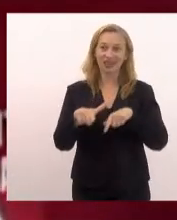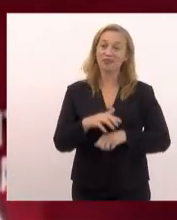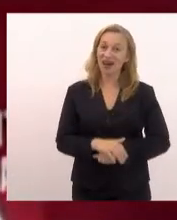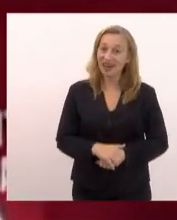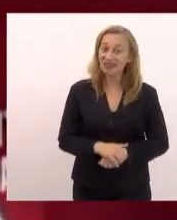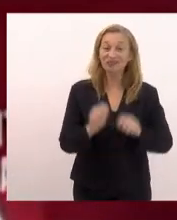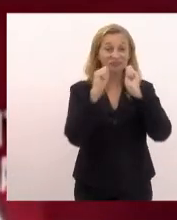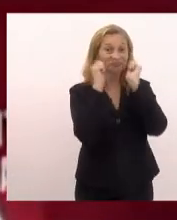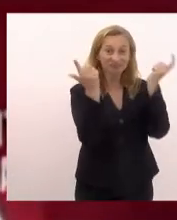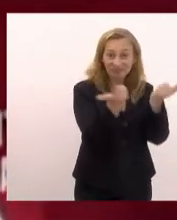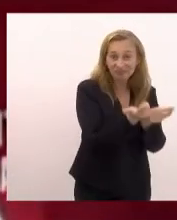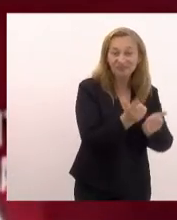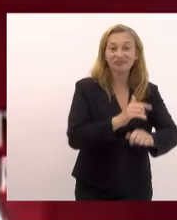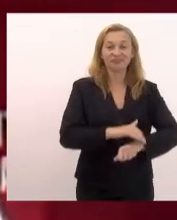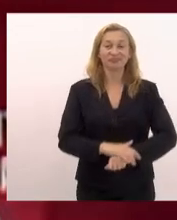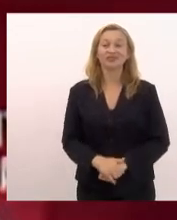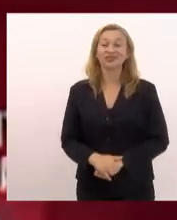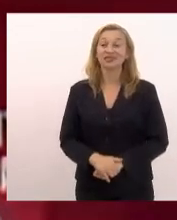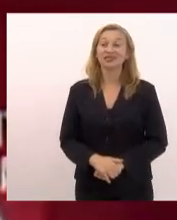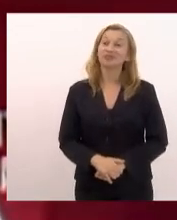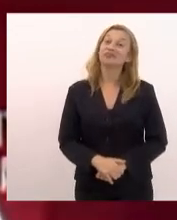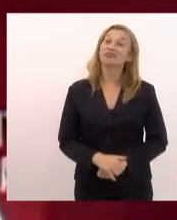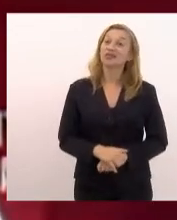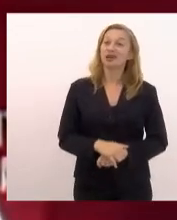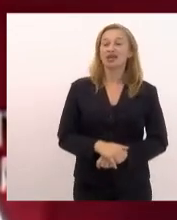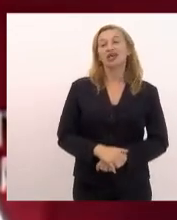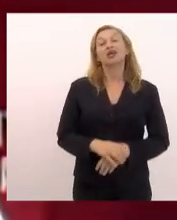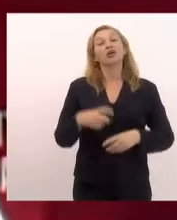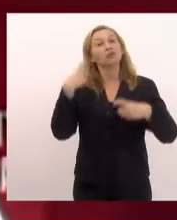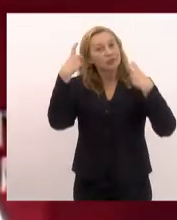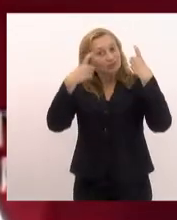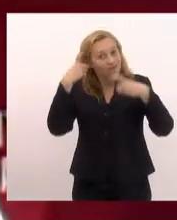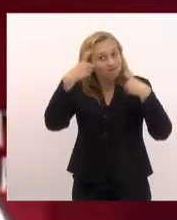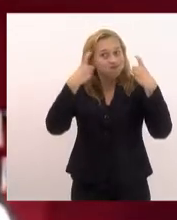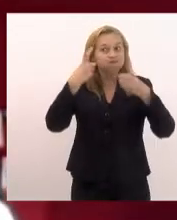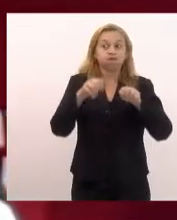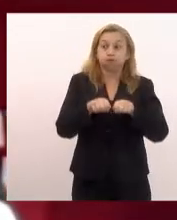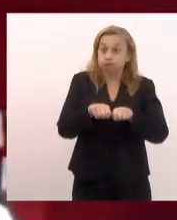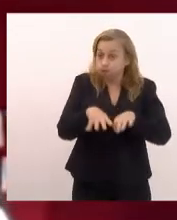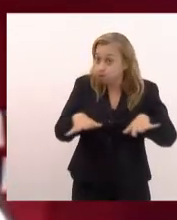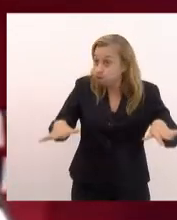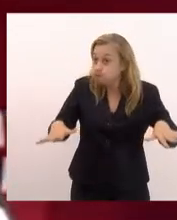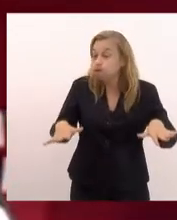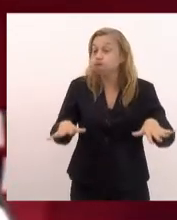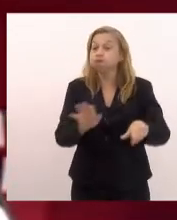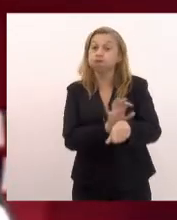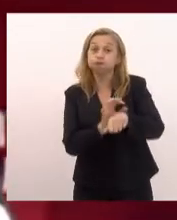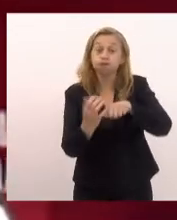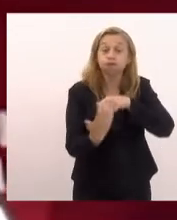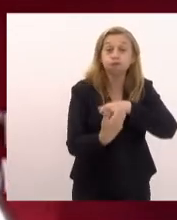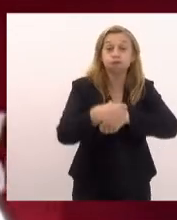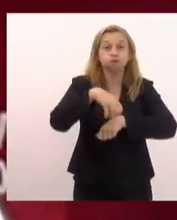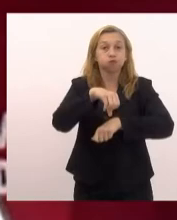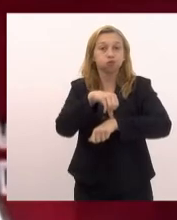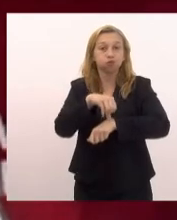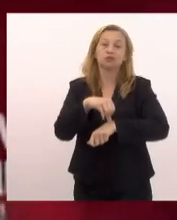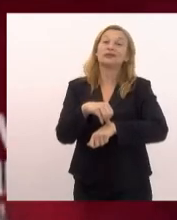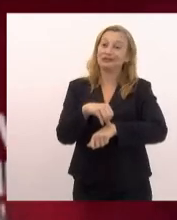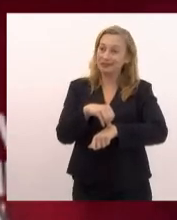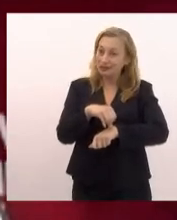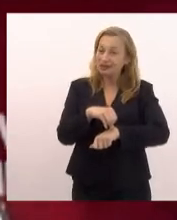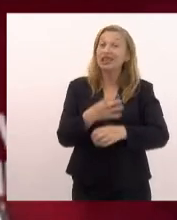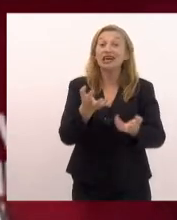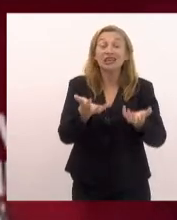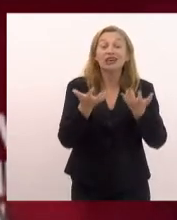na Assembleia Legislativa, ainda com a preocupação da pandemia da Covid-19.